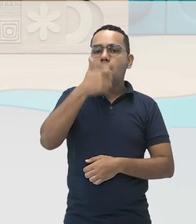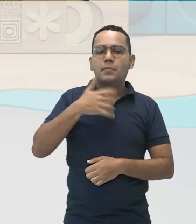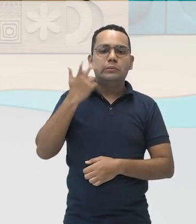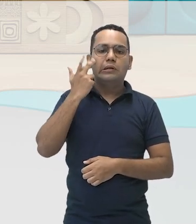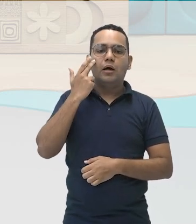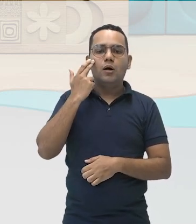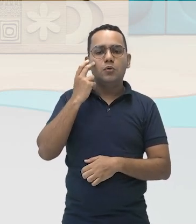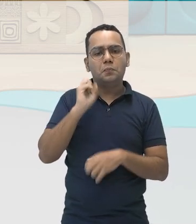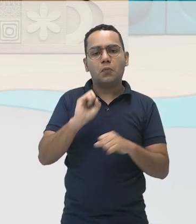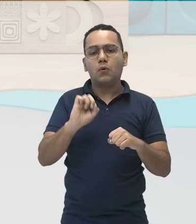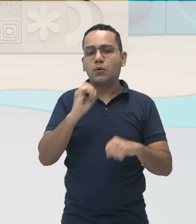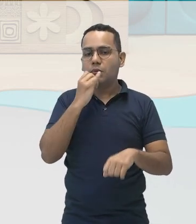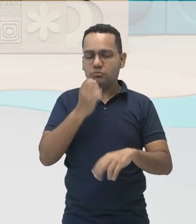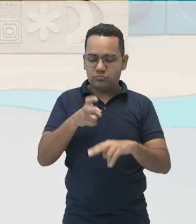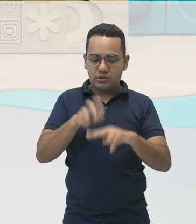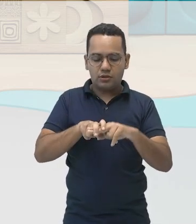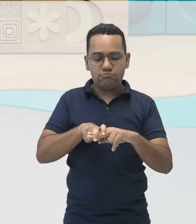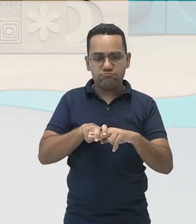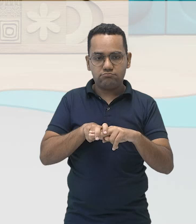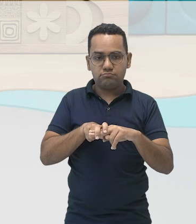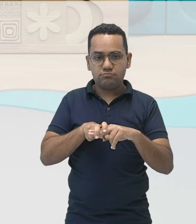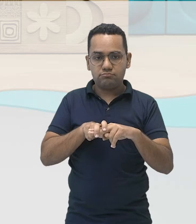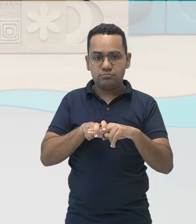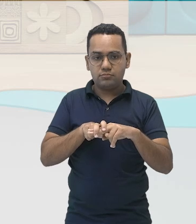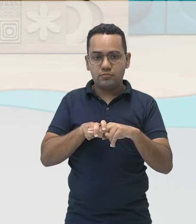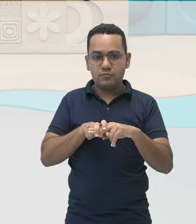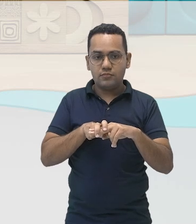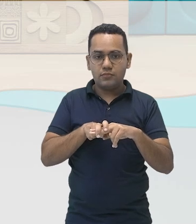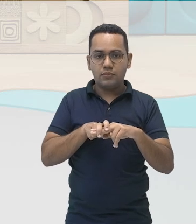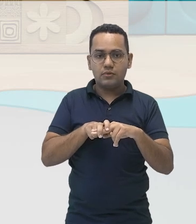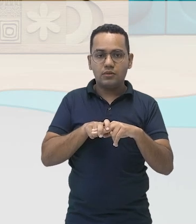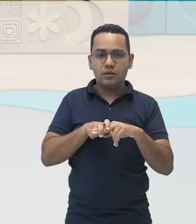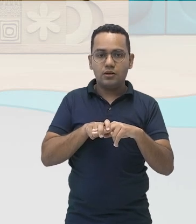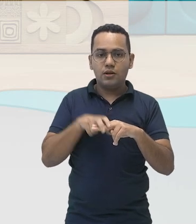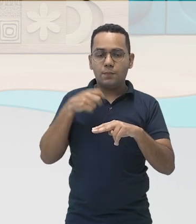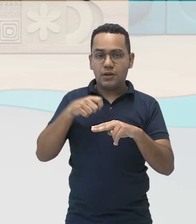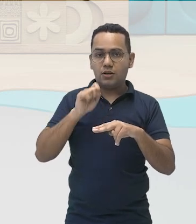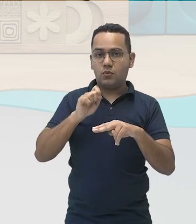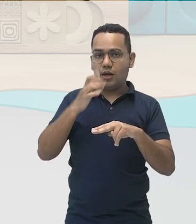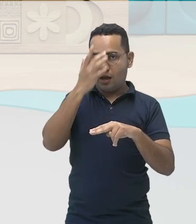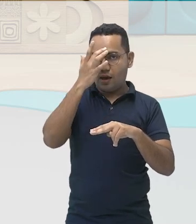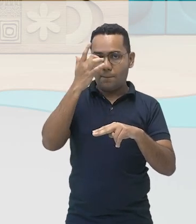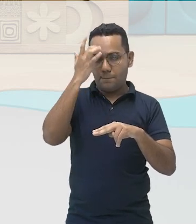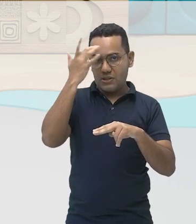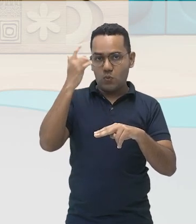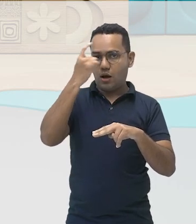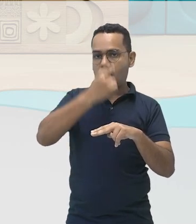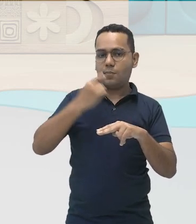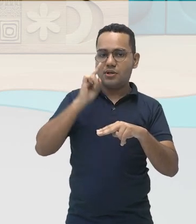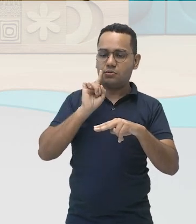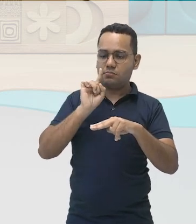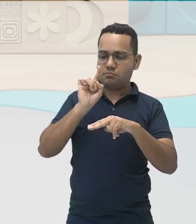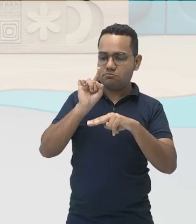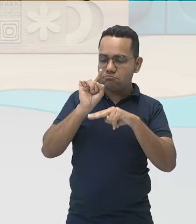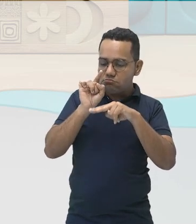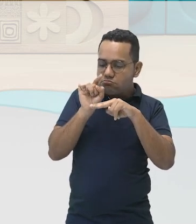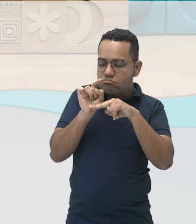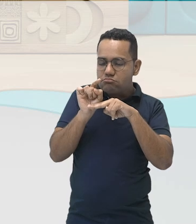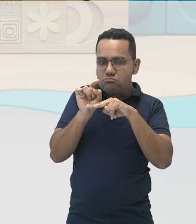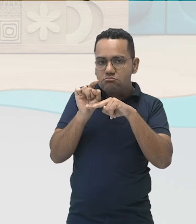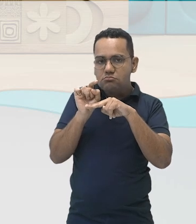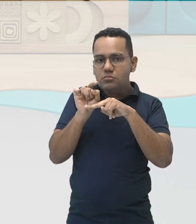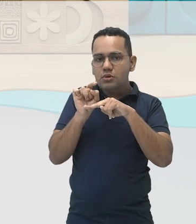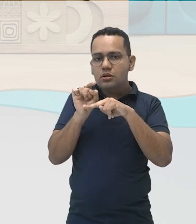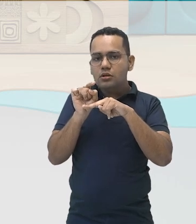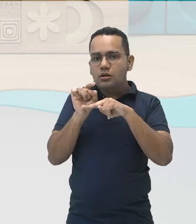vai sentar a vítima, pedir para ela manter a cabeça dela levemente inclinada para frente e para baixo, ok? E você